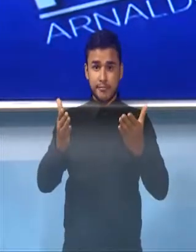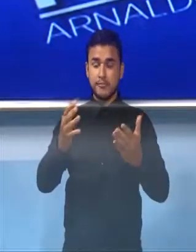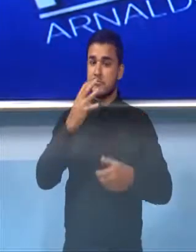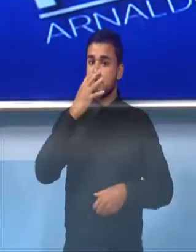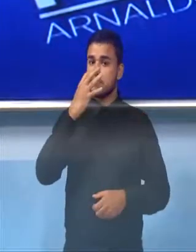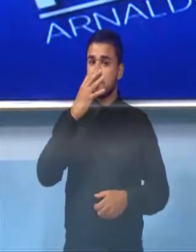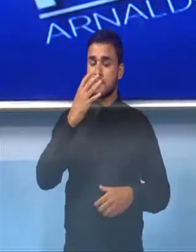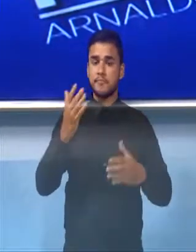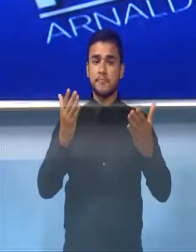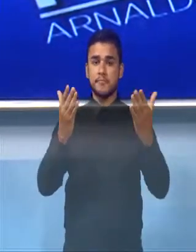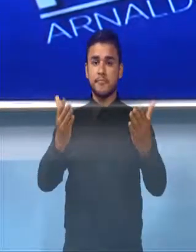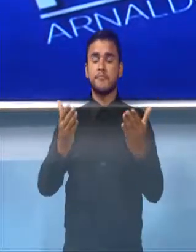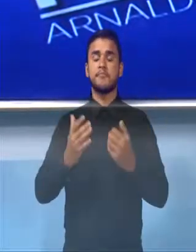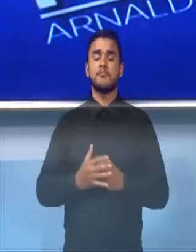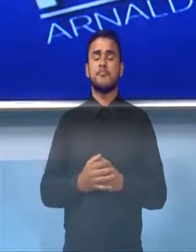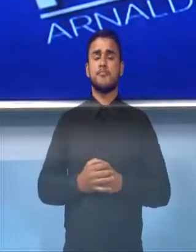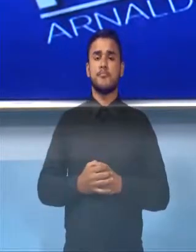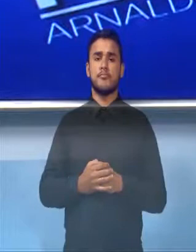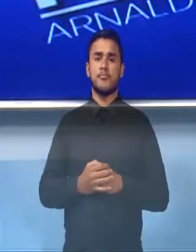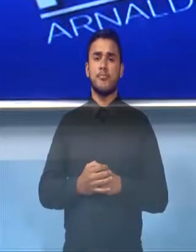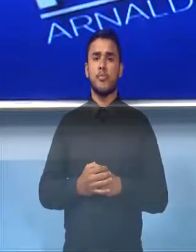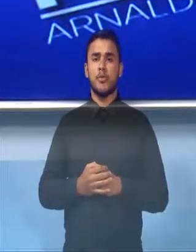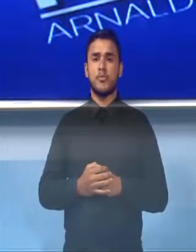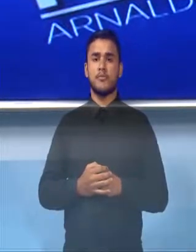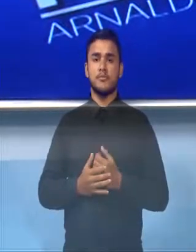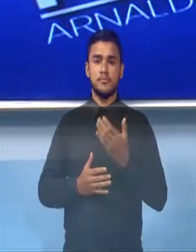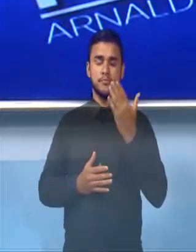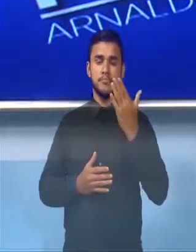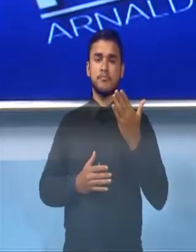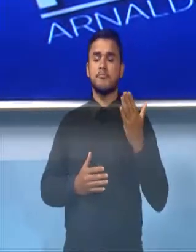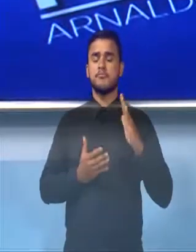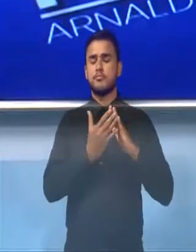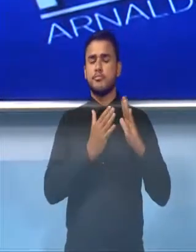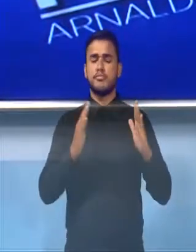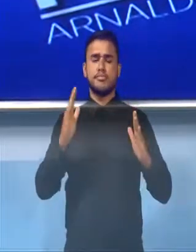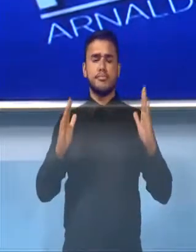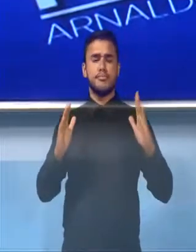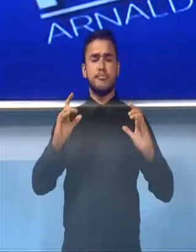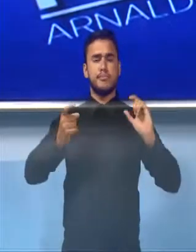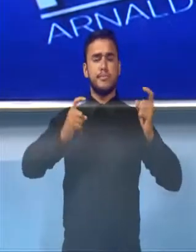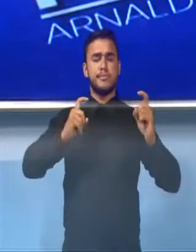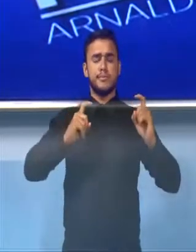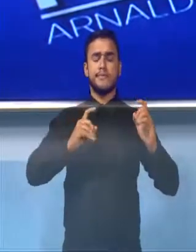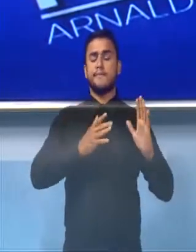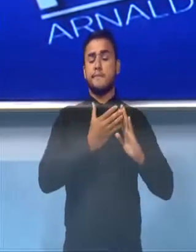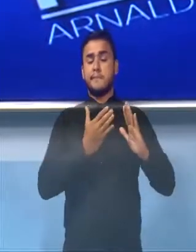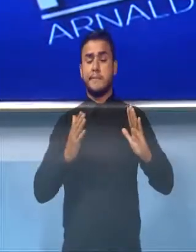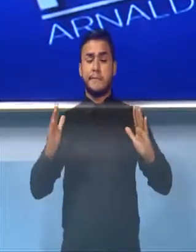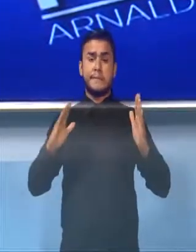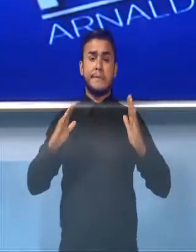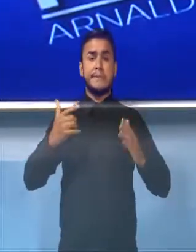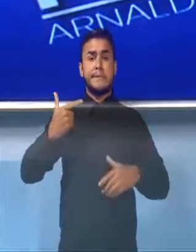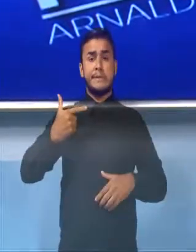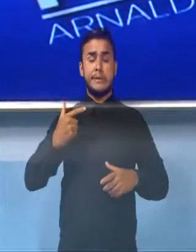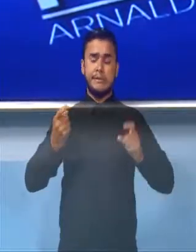agora. Nós estamos discutindo, nos 2 primeiros blocos, a democracia e as suas,